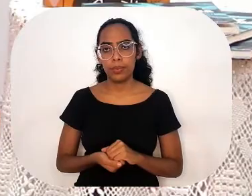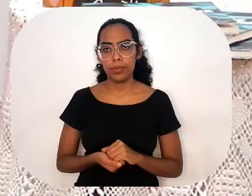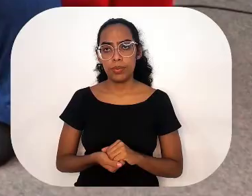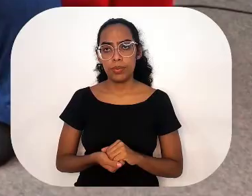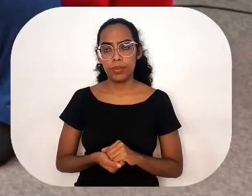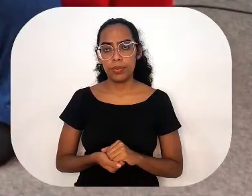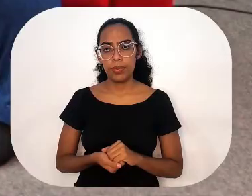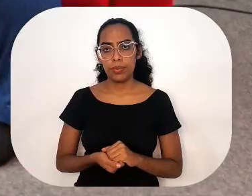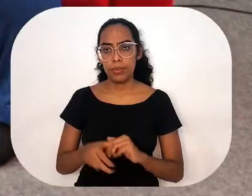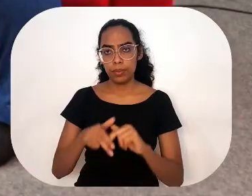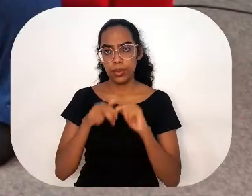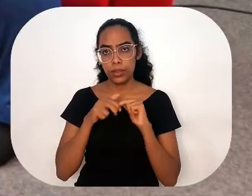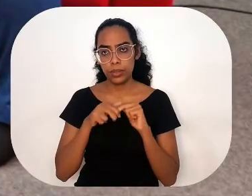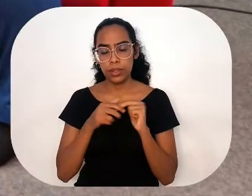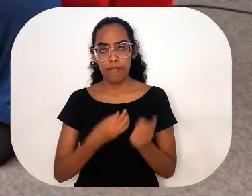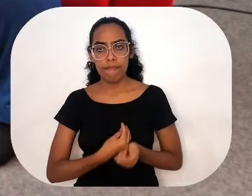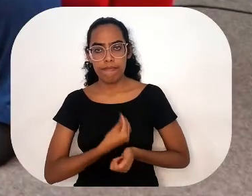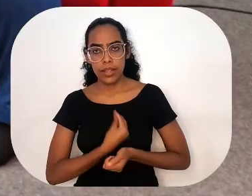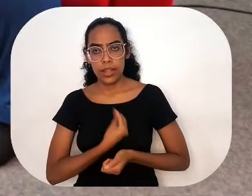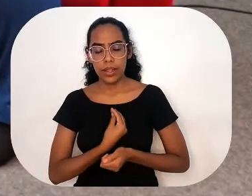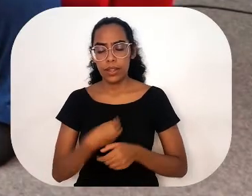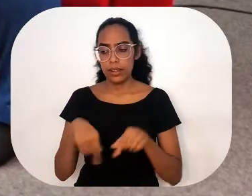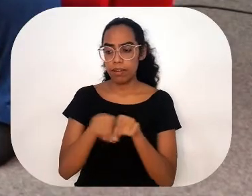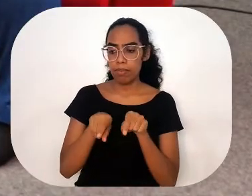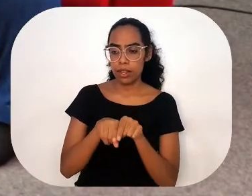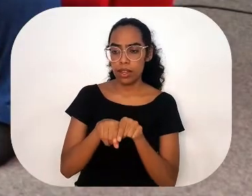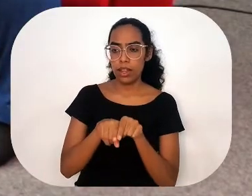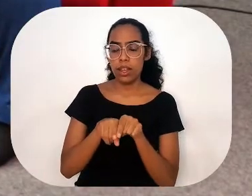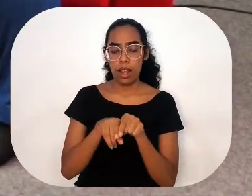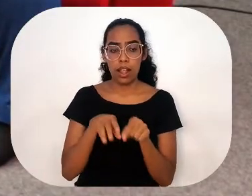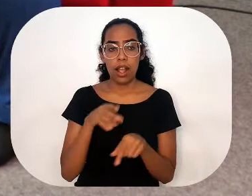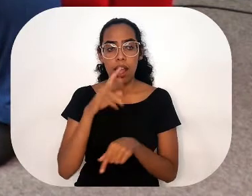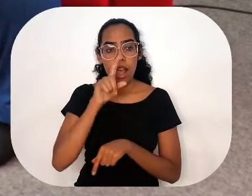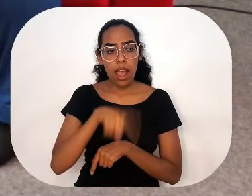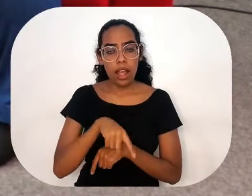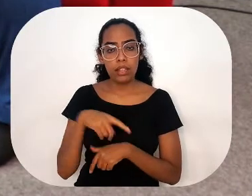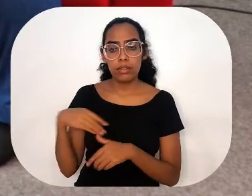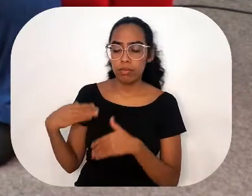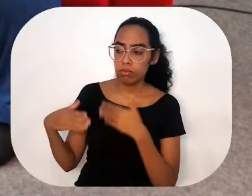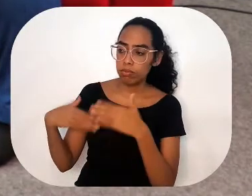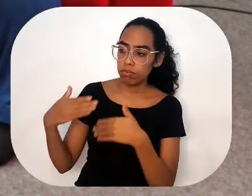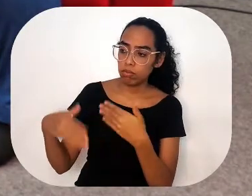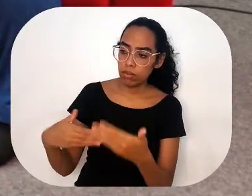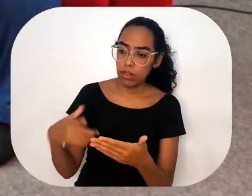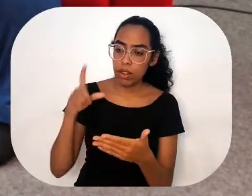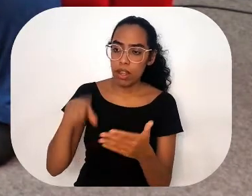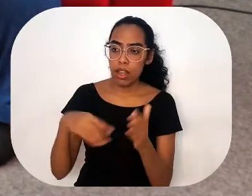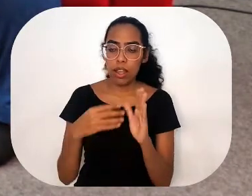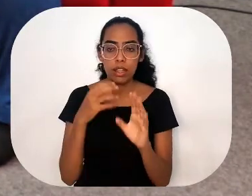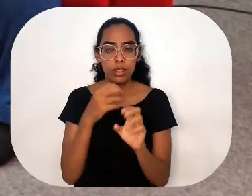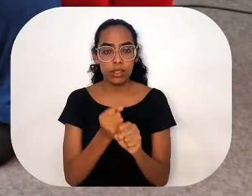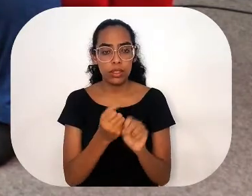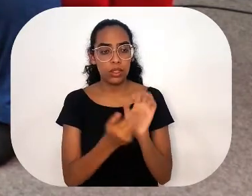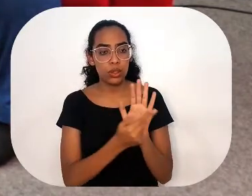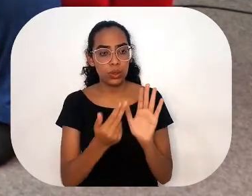Então a partir da vida e da obra da Raquel de Queiroz eu perco o exatamente essas diferentes geografias que são